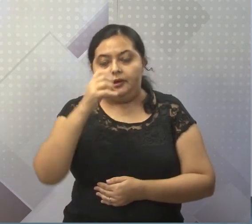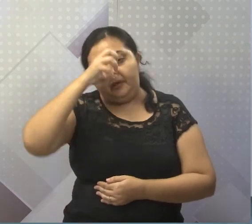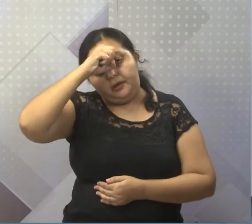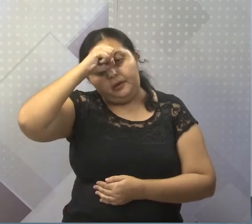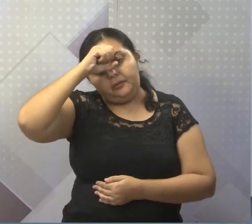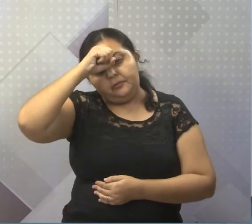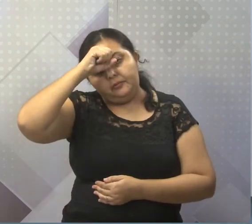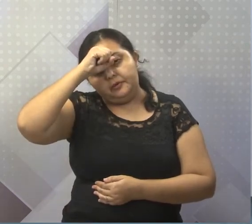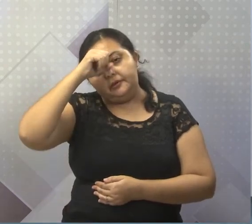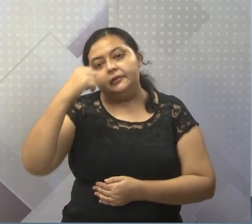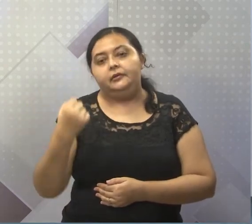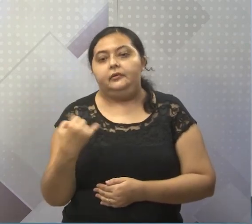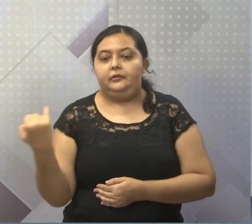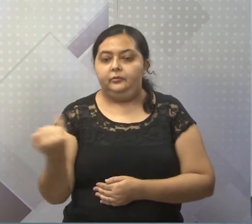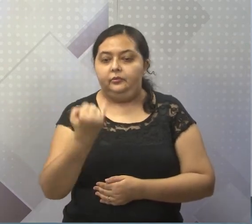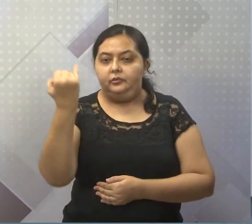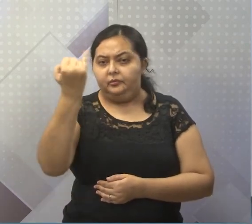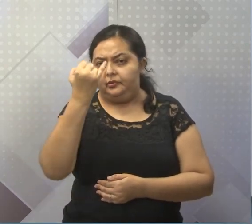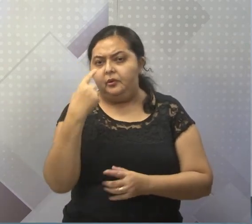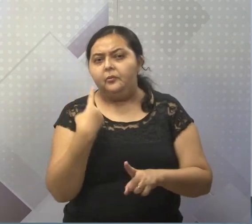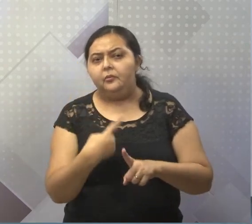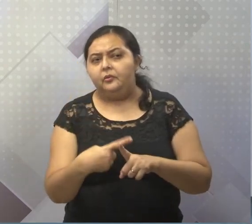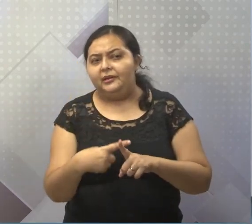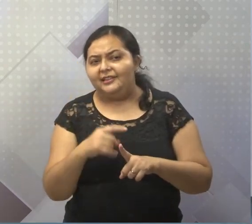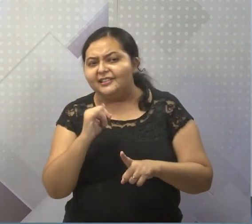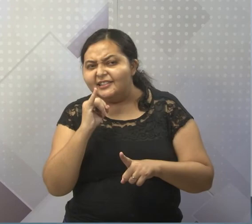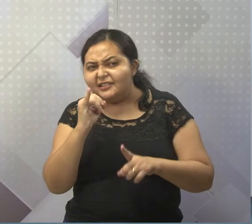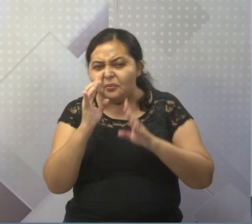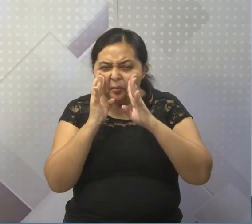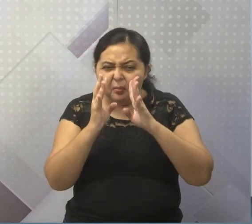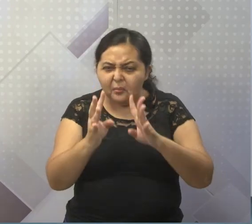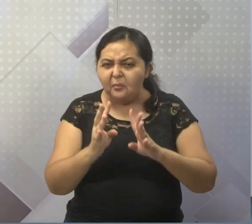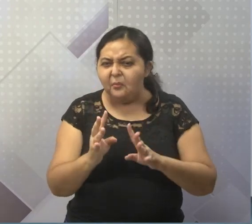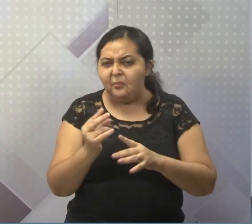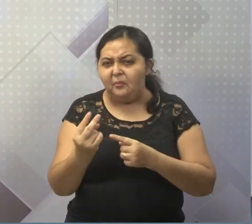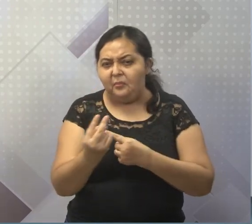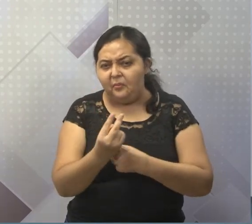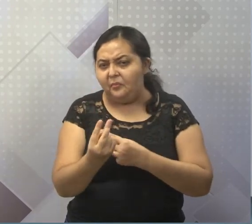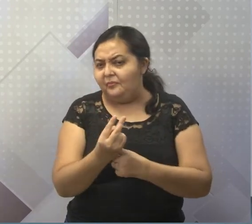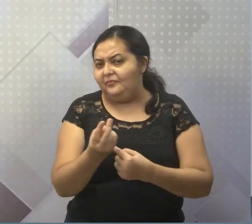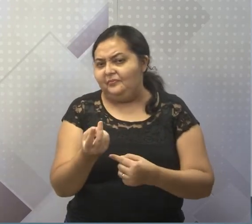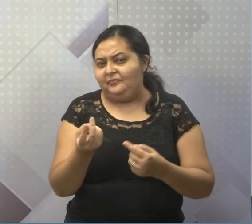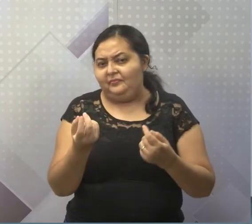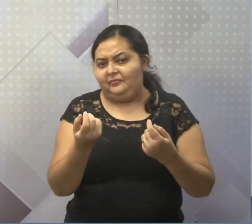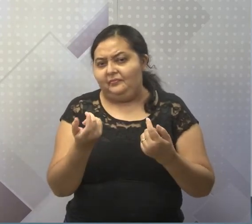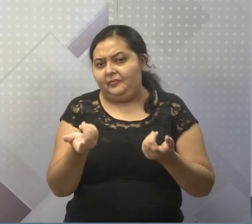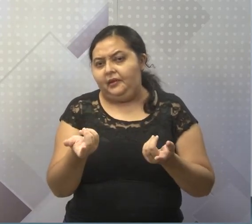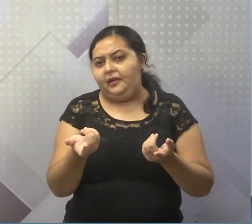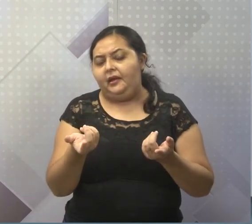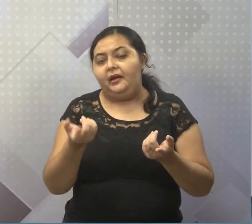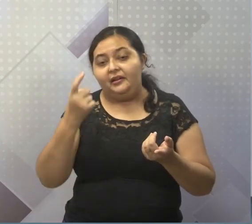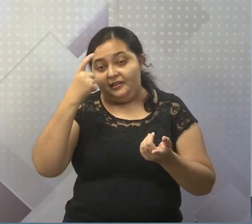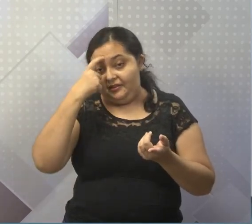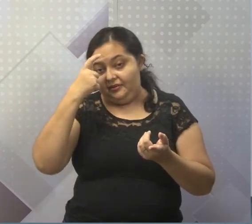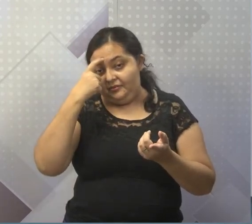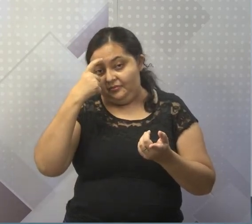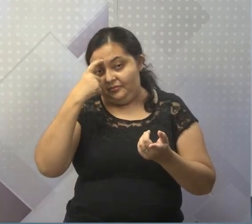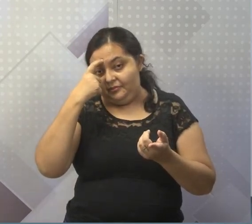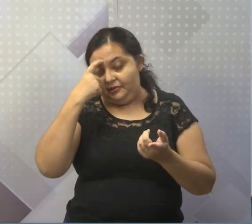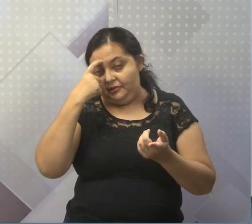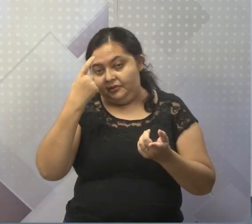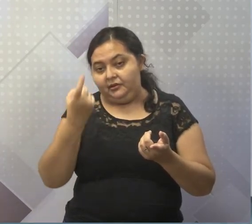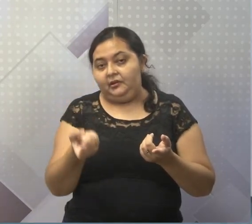desses detalhes porque se a gente não presta bem atenção a gente vai ver aí que tem um emaranhado muito grande né Oi